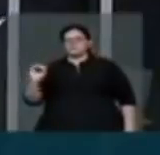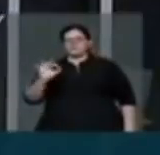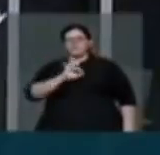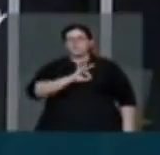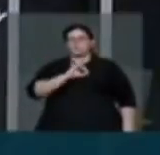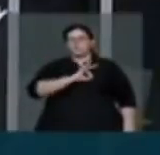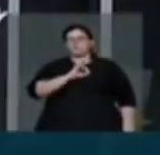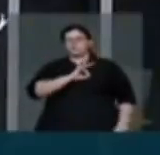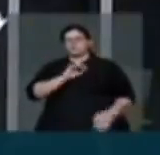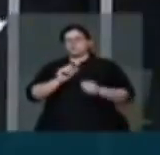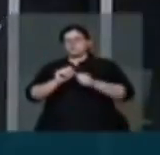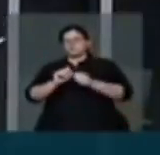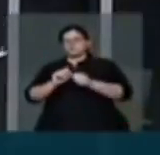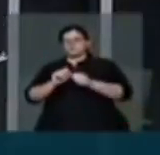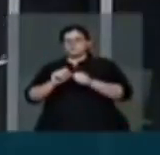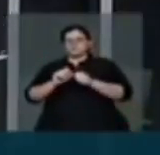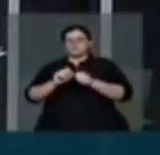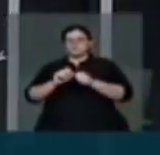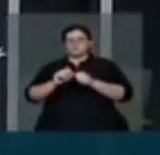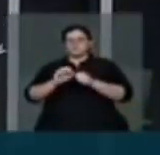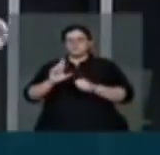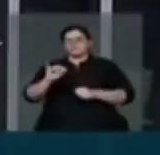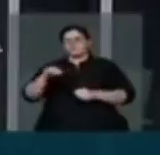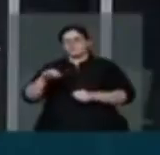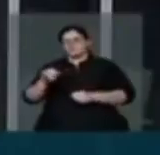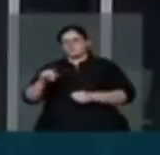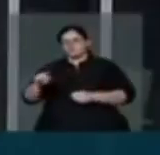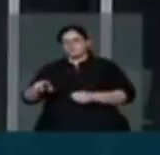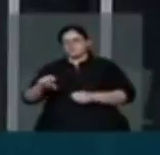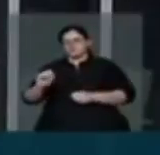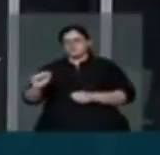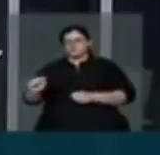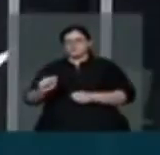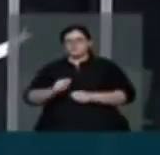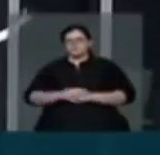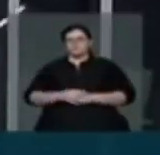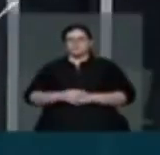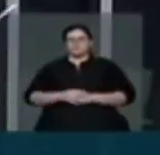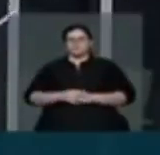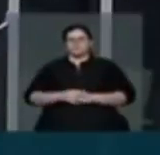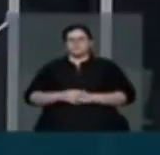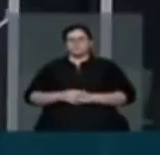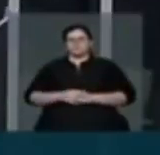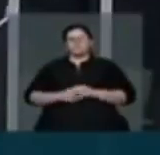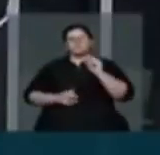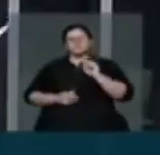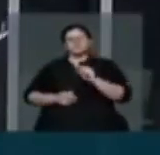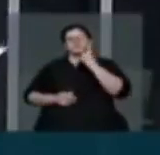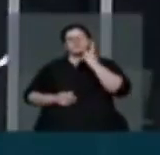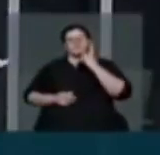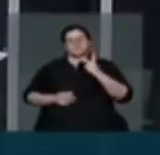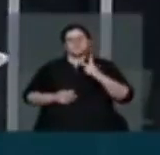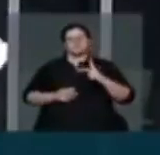Deputado Padre Luiz Couto, há poucos minutos o senhor falava aqui sobre as ações das